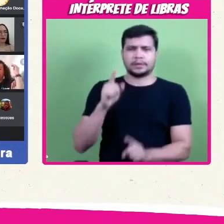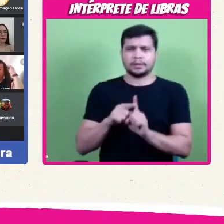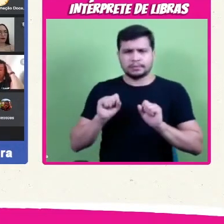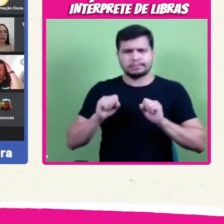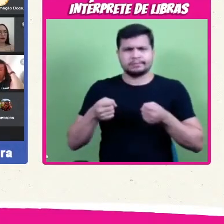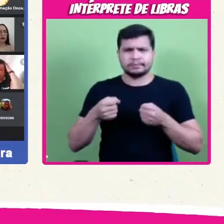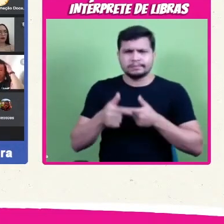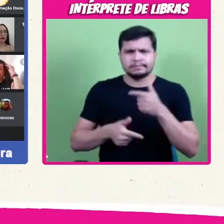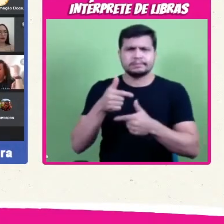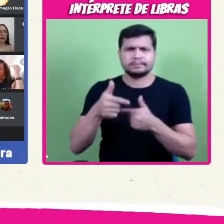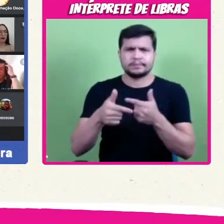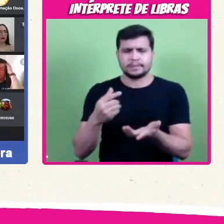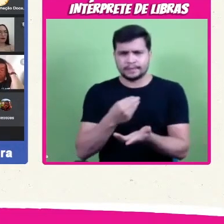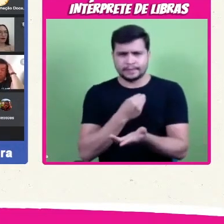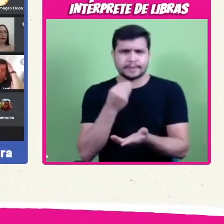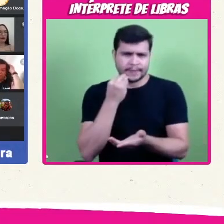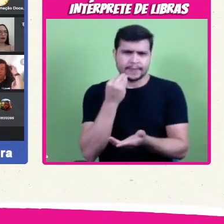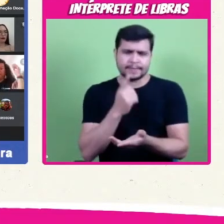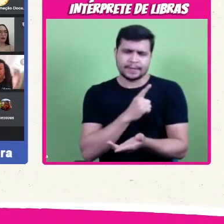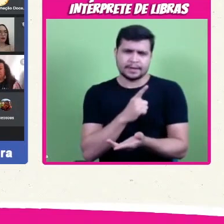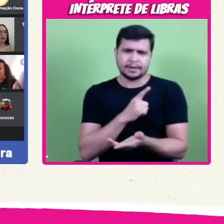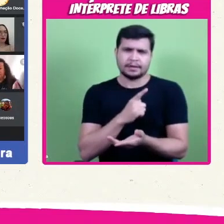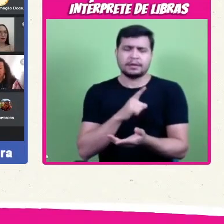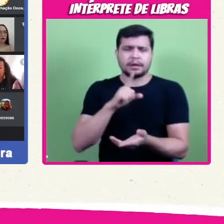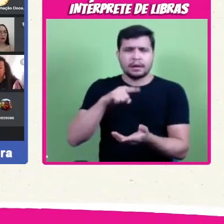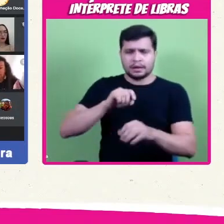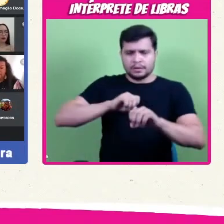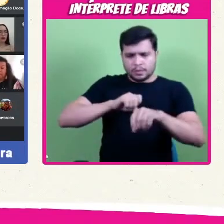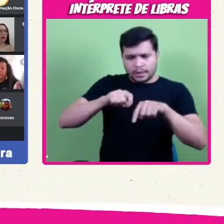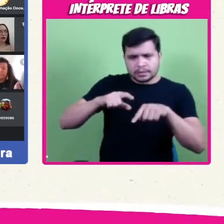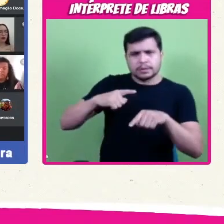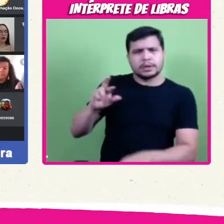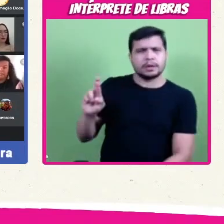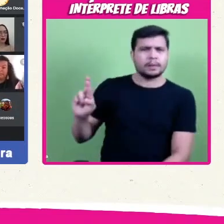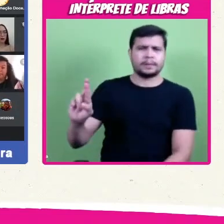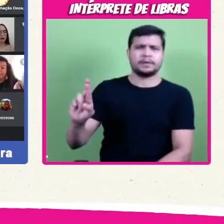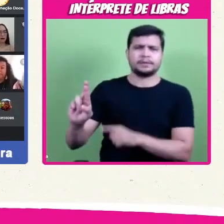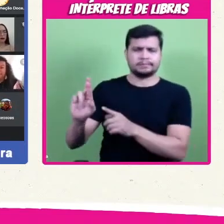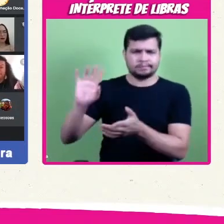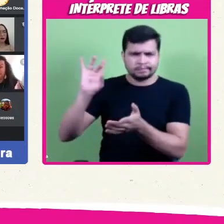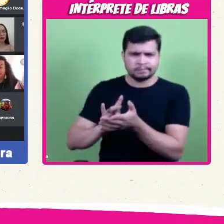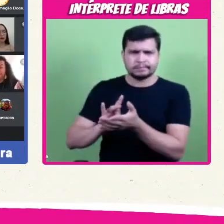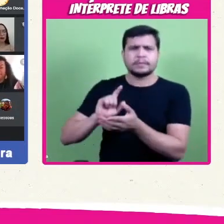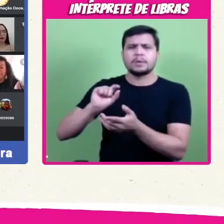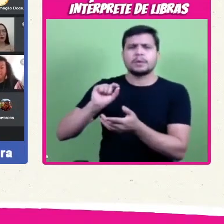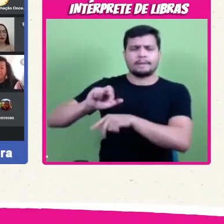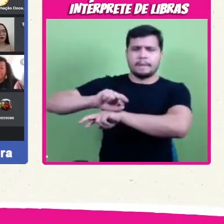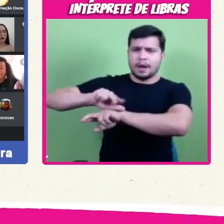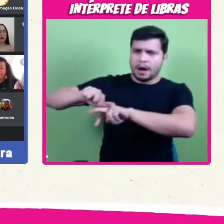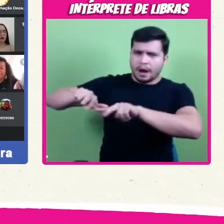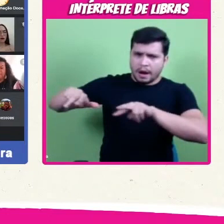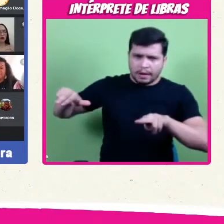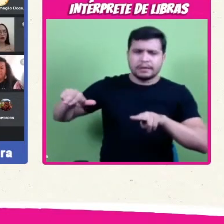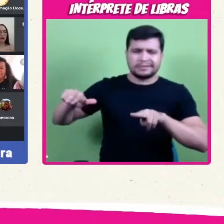à educação. Uma educação que represente efetivamente a diversidade dos